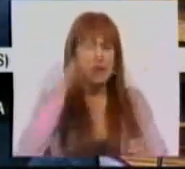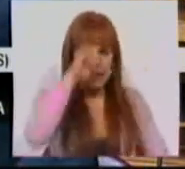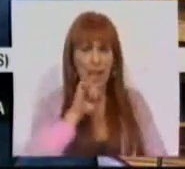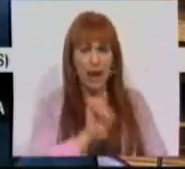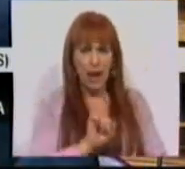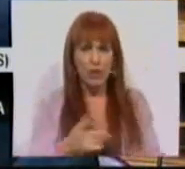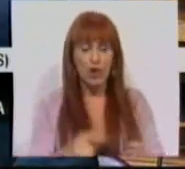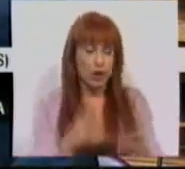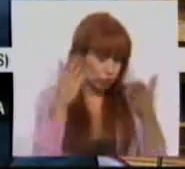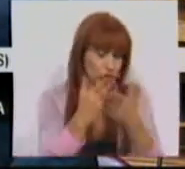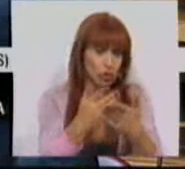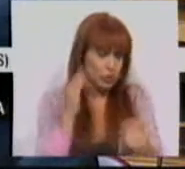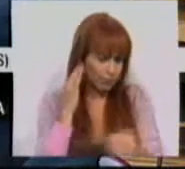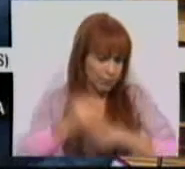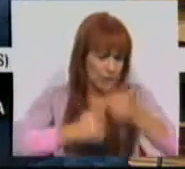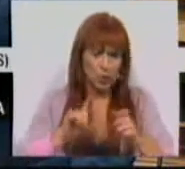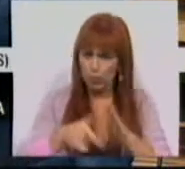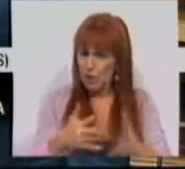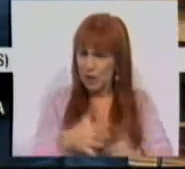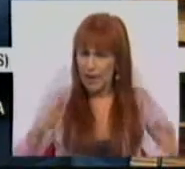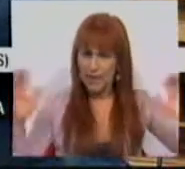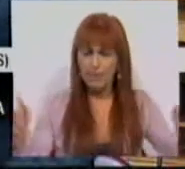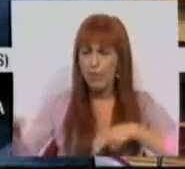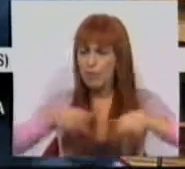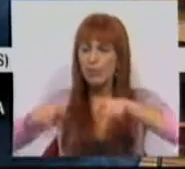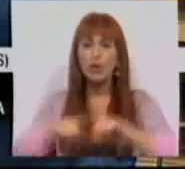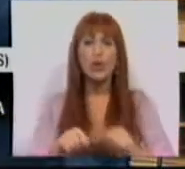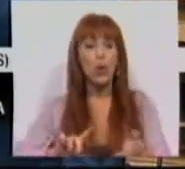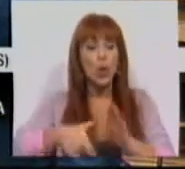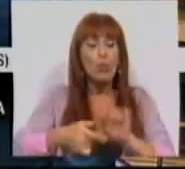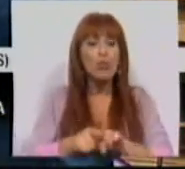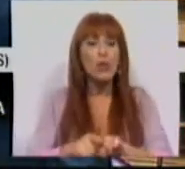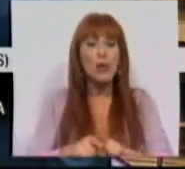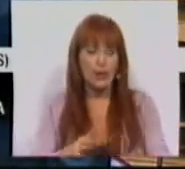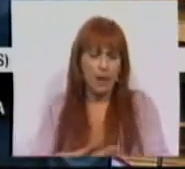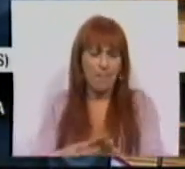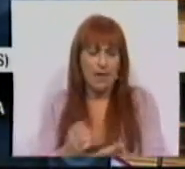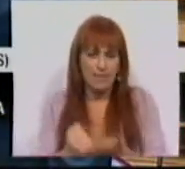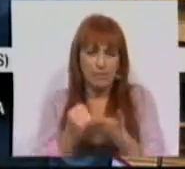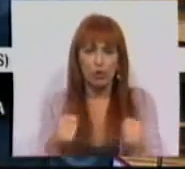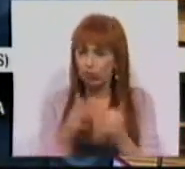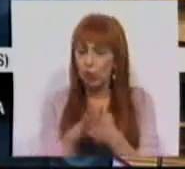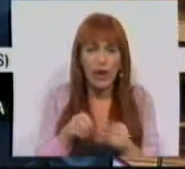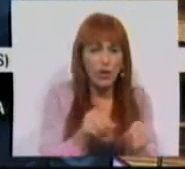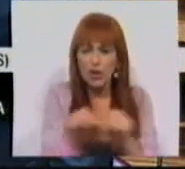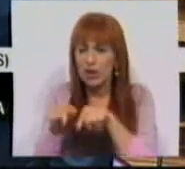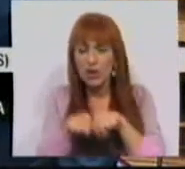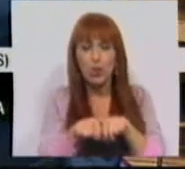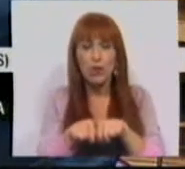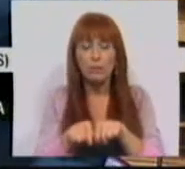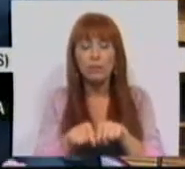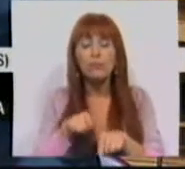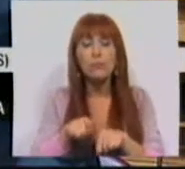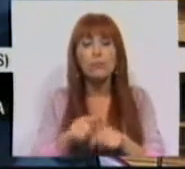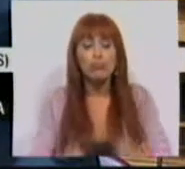em estudo um grande projeto de mobilidade que será um projeto âncora para toda a região, no qual se